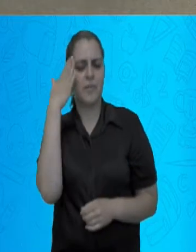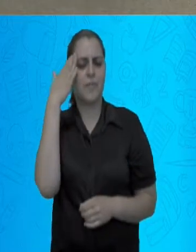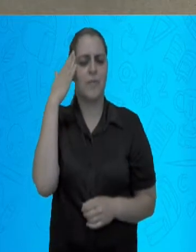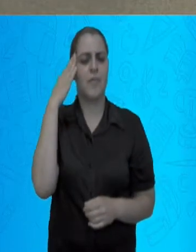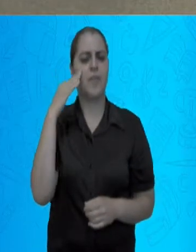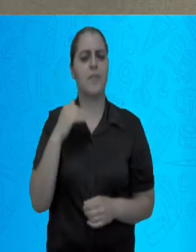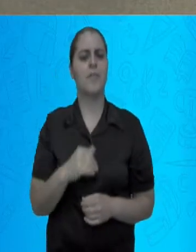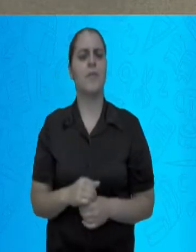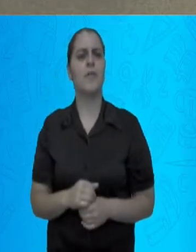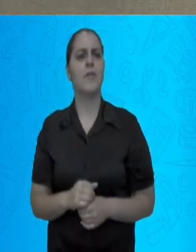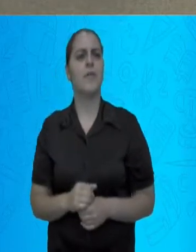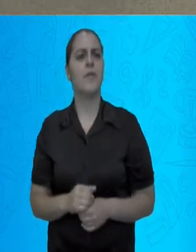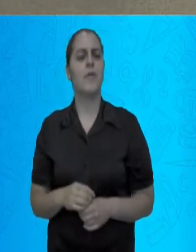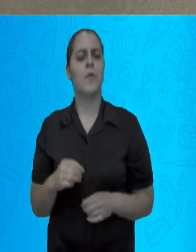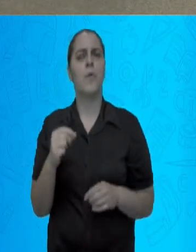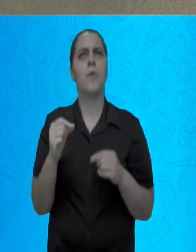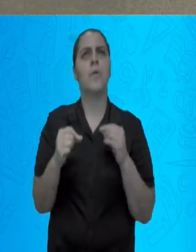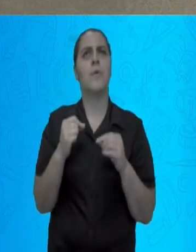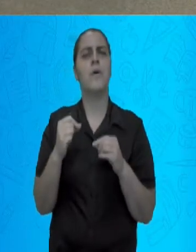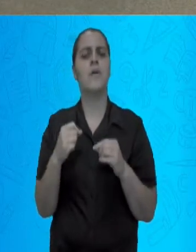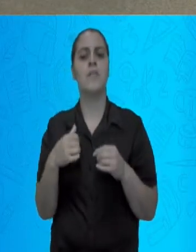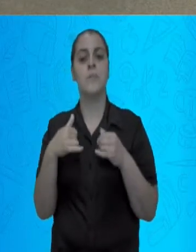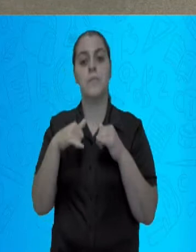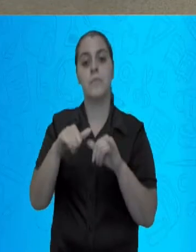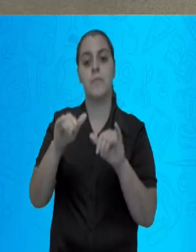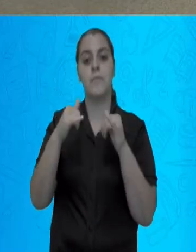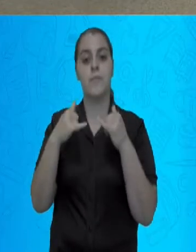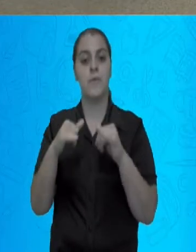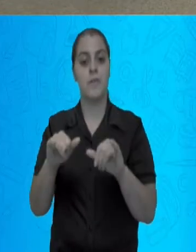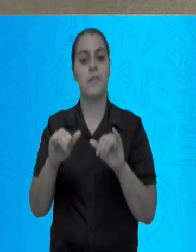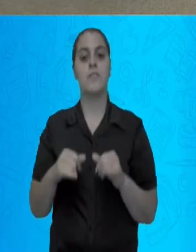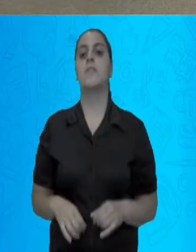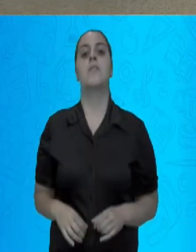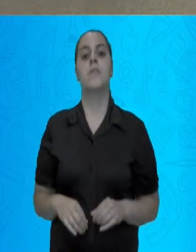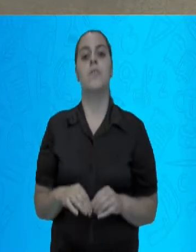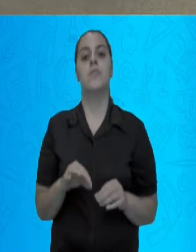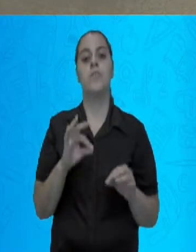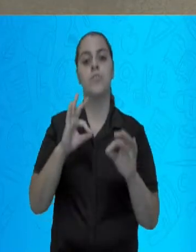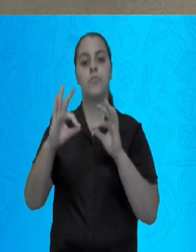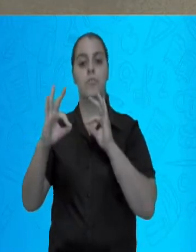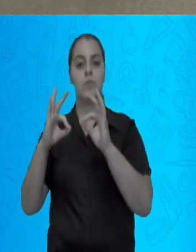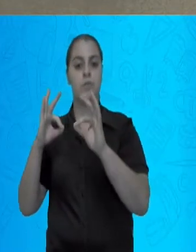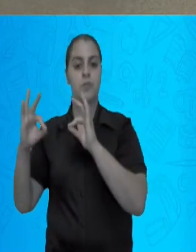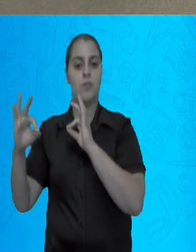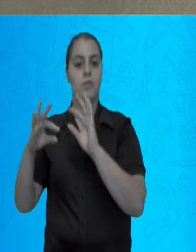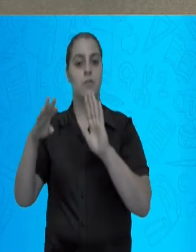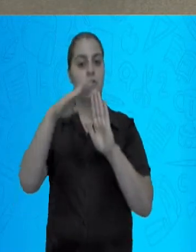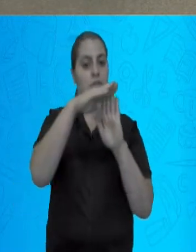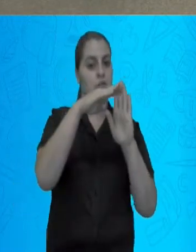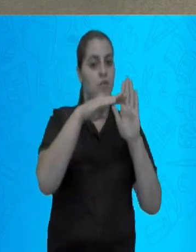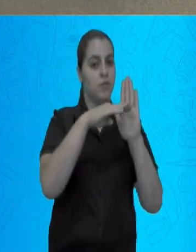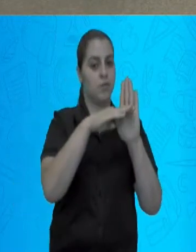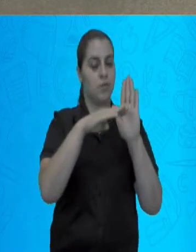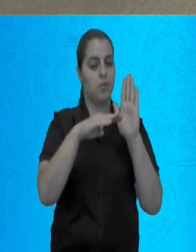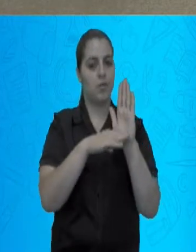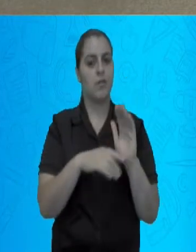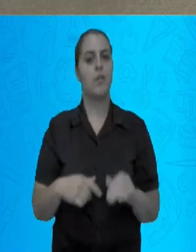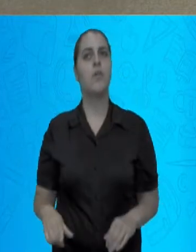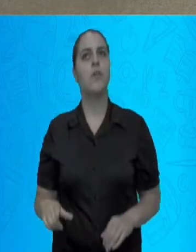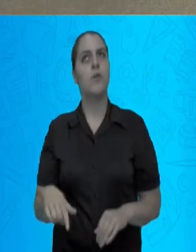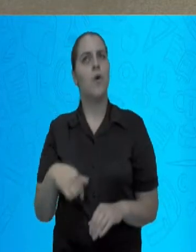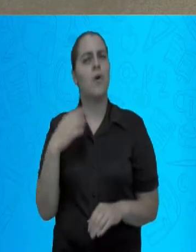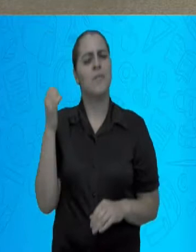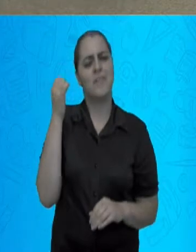que quando a gente tem dados, a gente organiza em tabelas. Mas tem uma outra forma também de